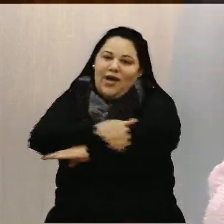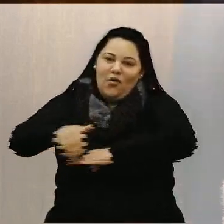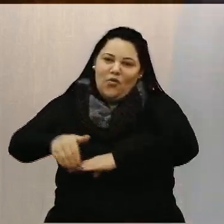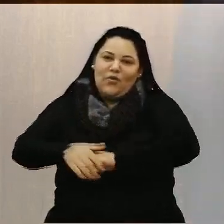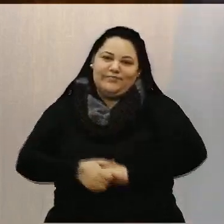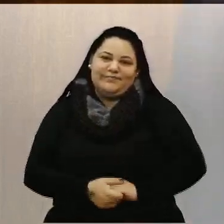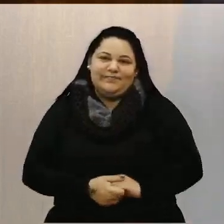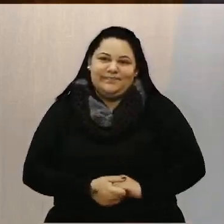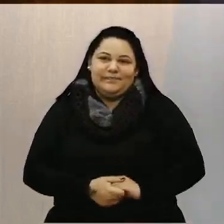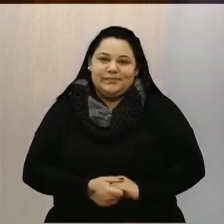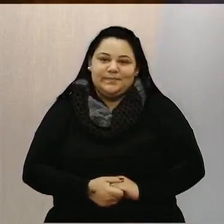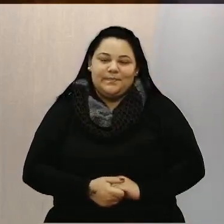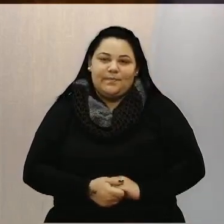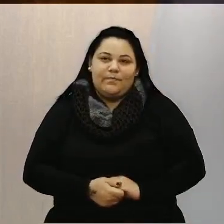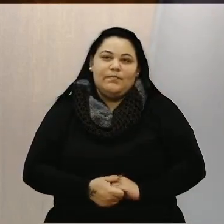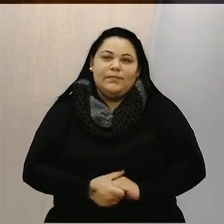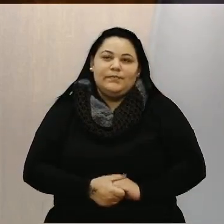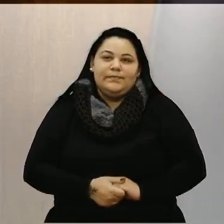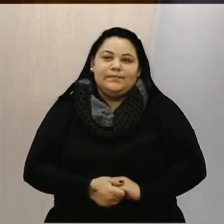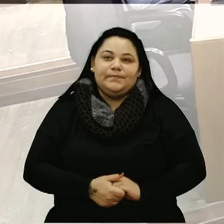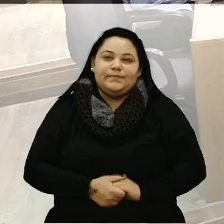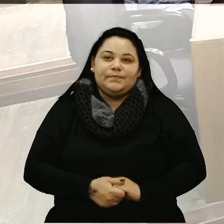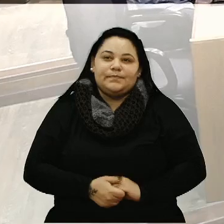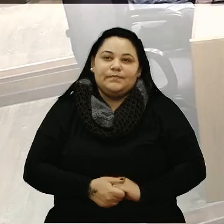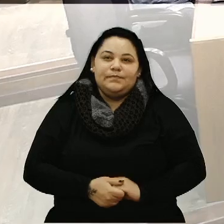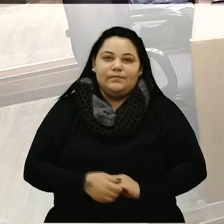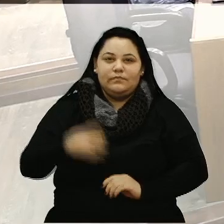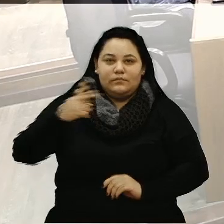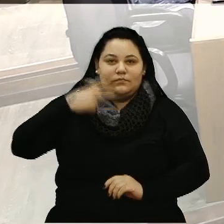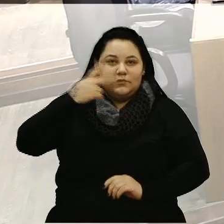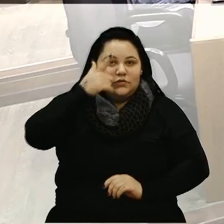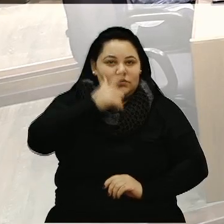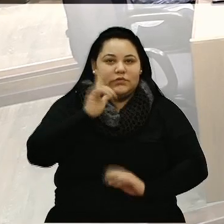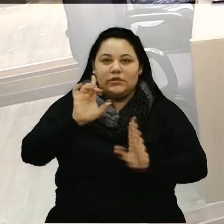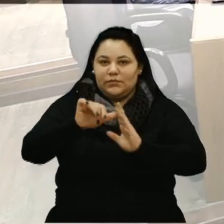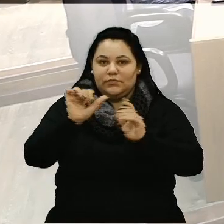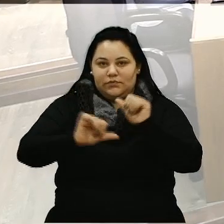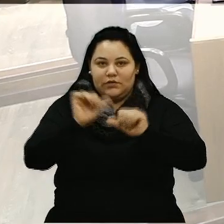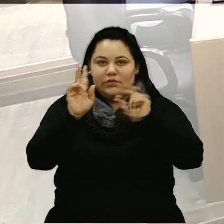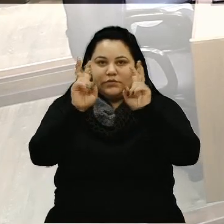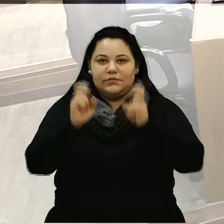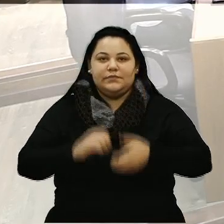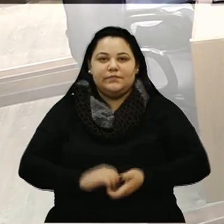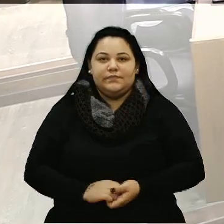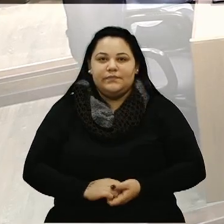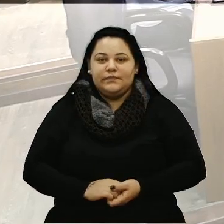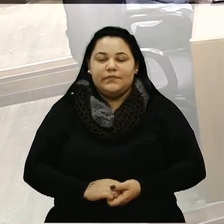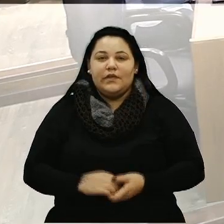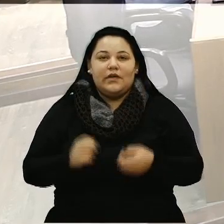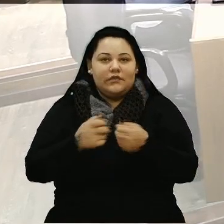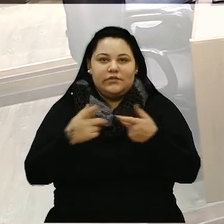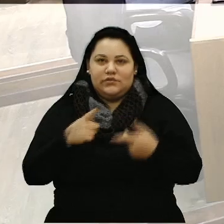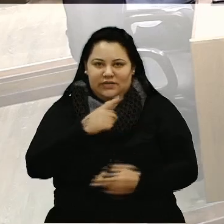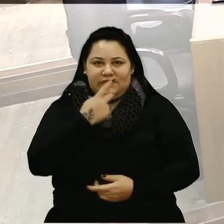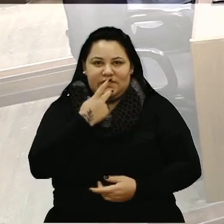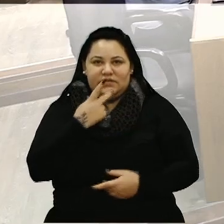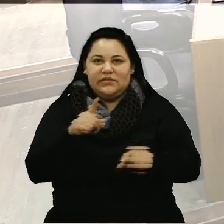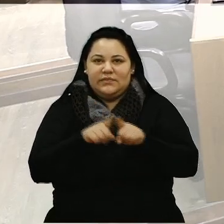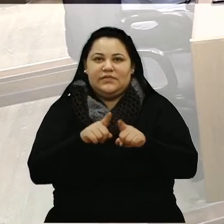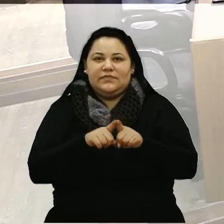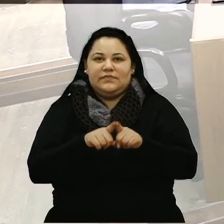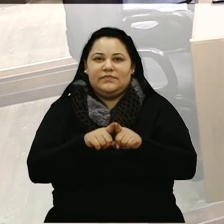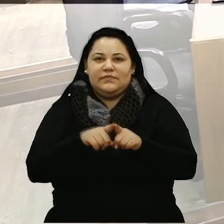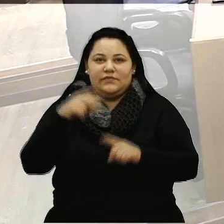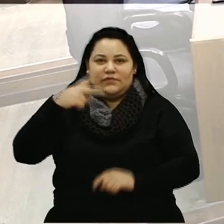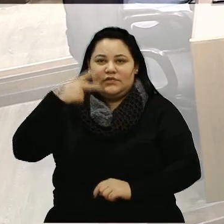frente do Ordovás. Obrigado, vereador Rosa. Vereador Lucas, depois eu volto para outro assunto. Não, é uma situação, o senhor está falando, vereador